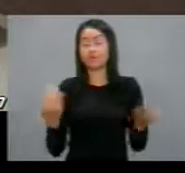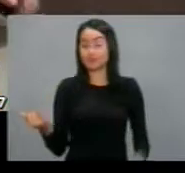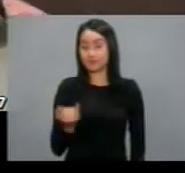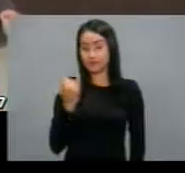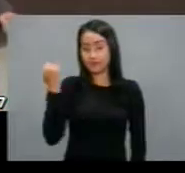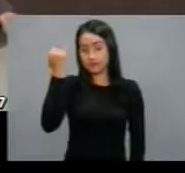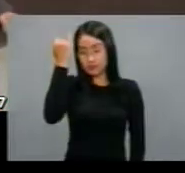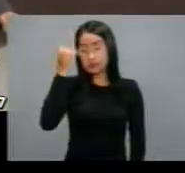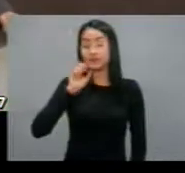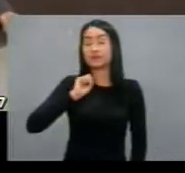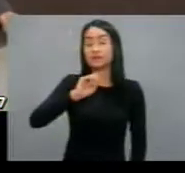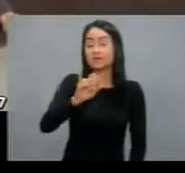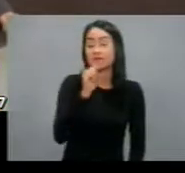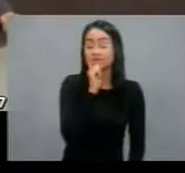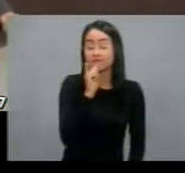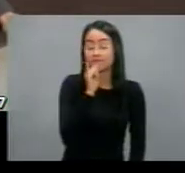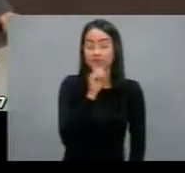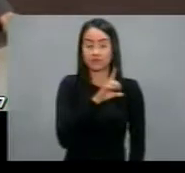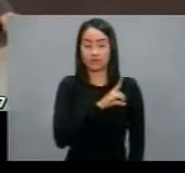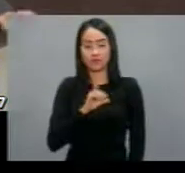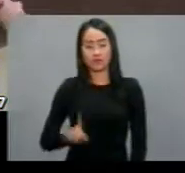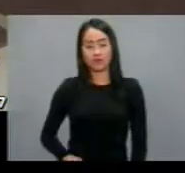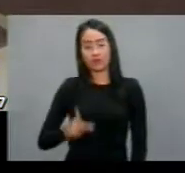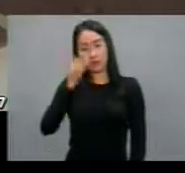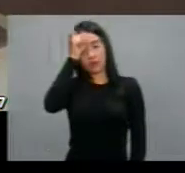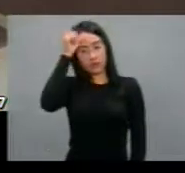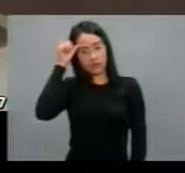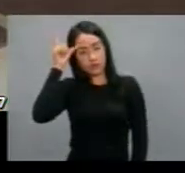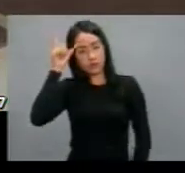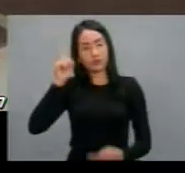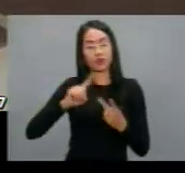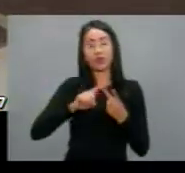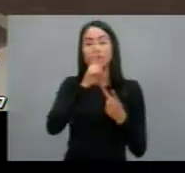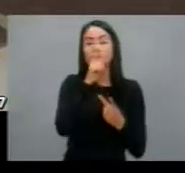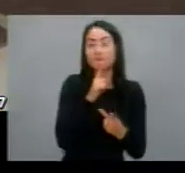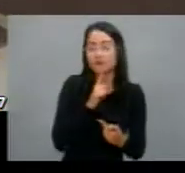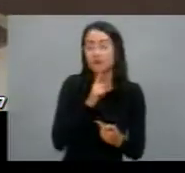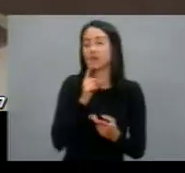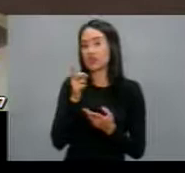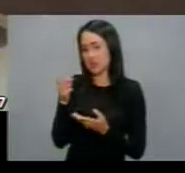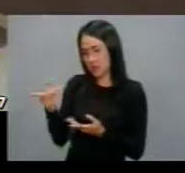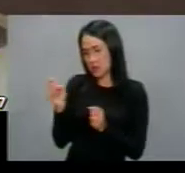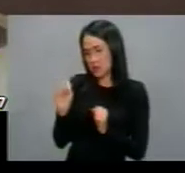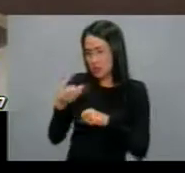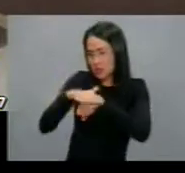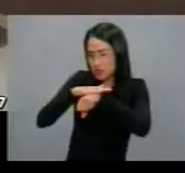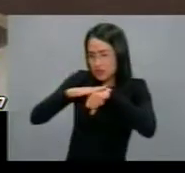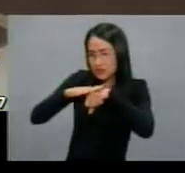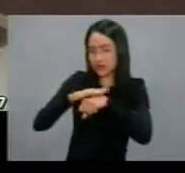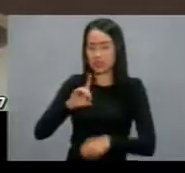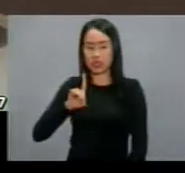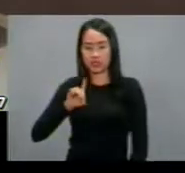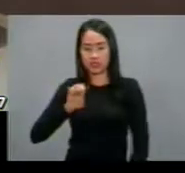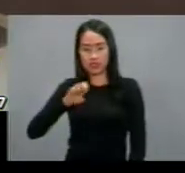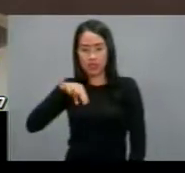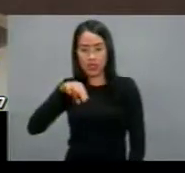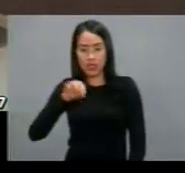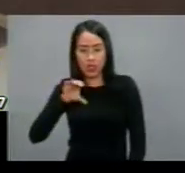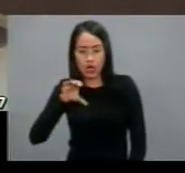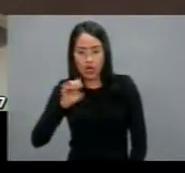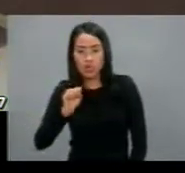incidência, deputados Leonardo Araújo, deputado Daniel, sobre o DENOX, possam convencer o DENOX para